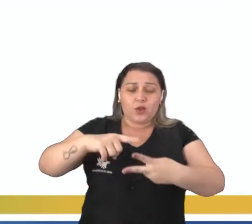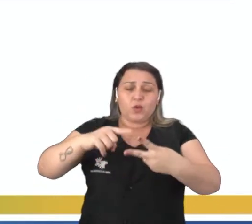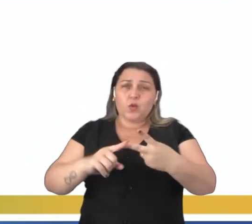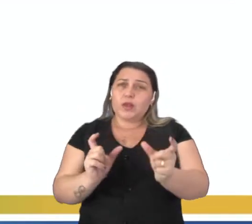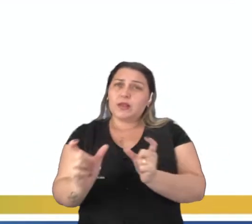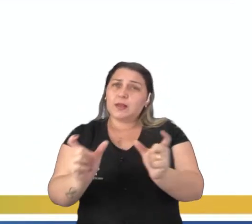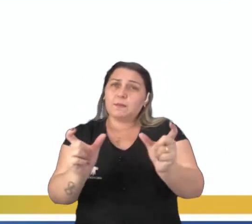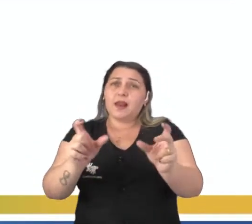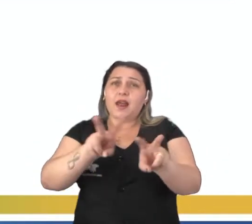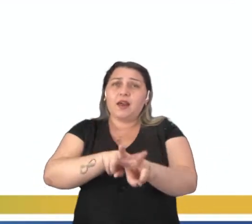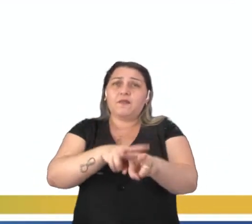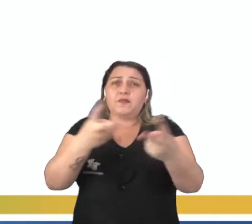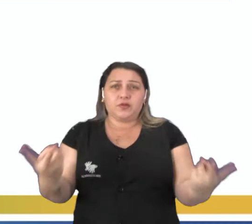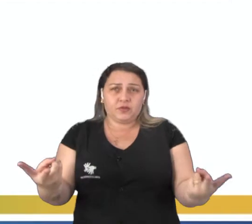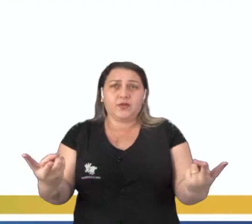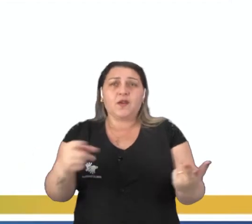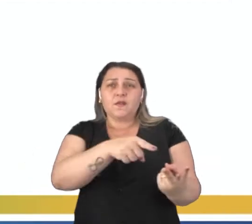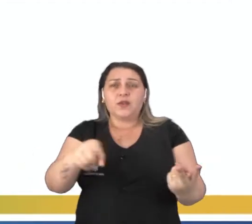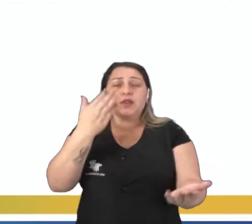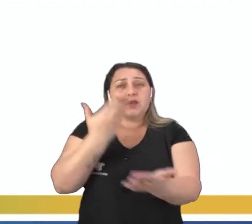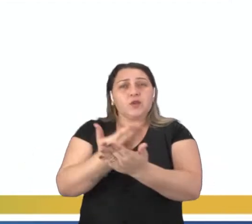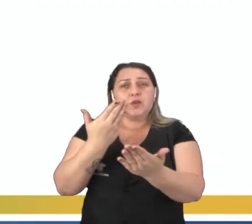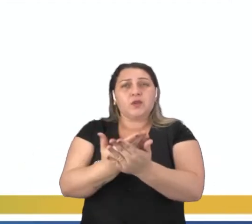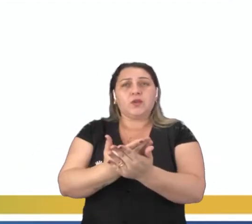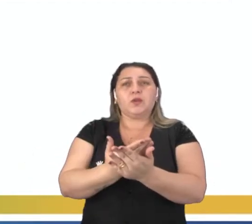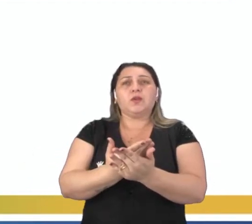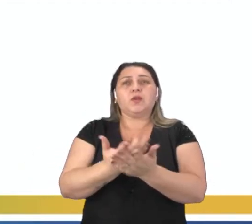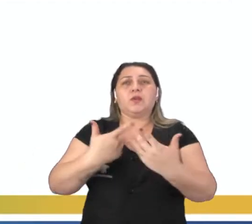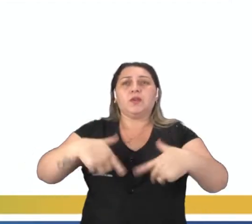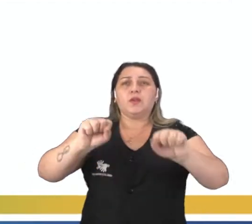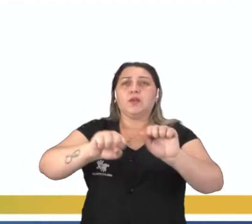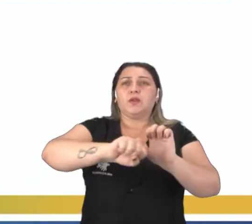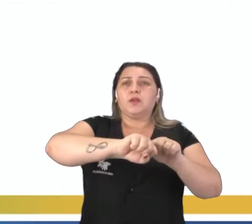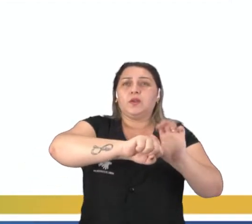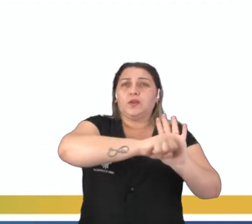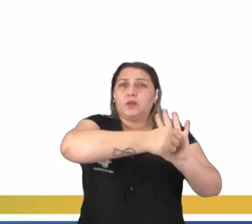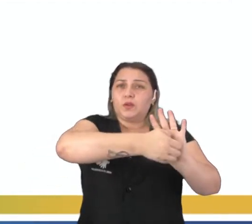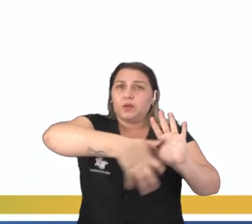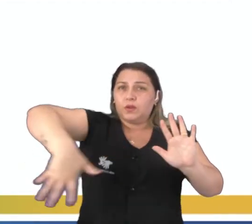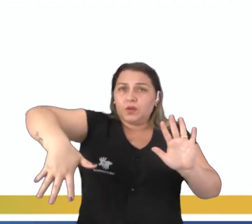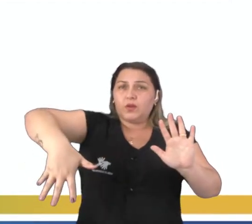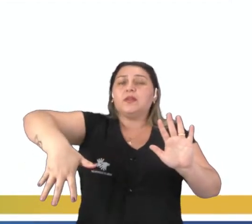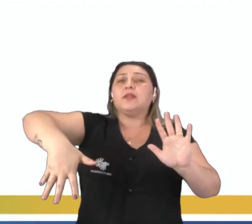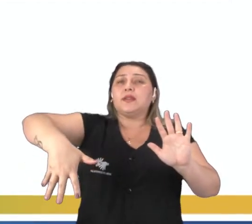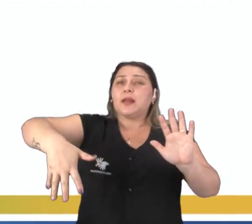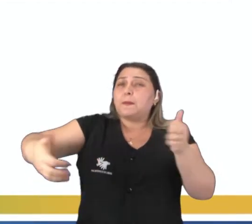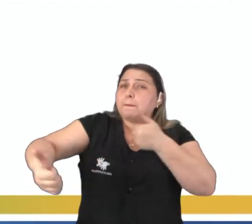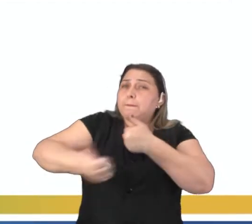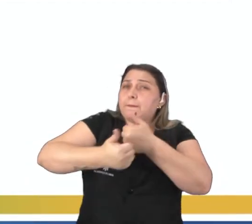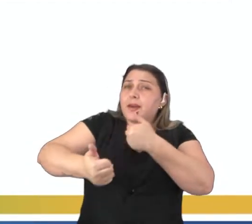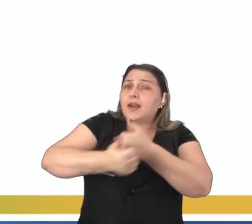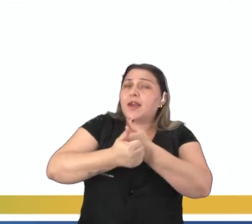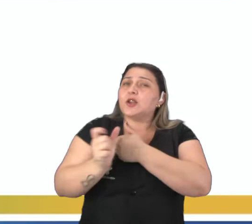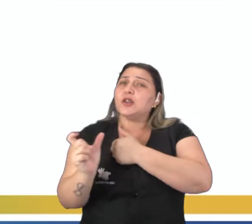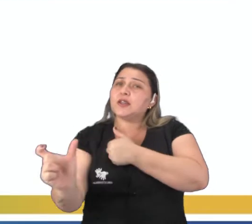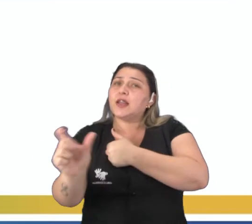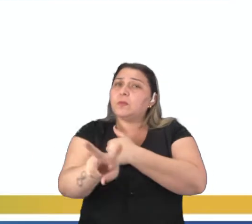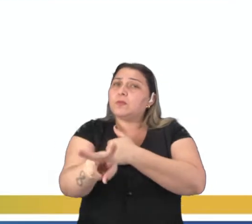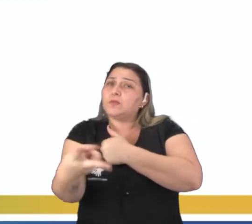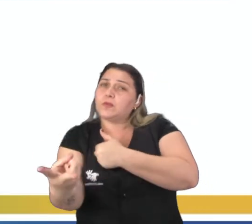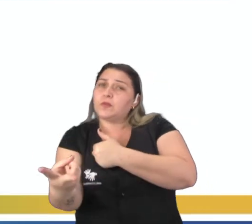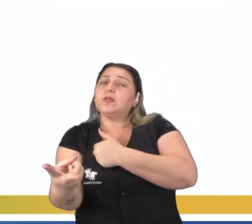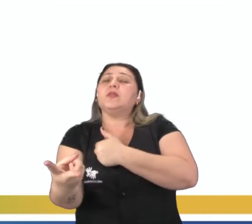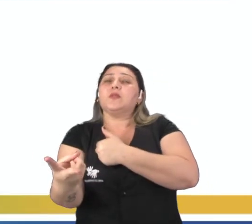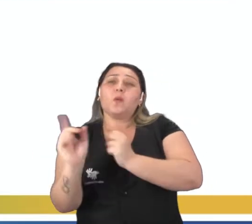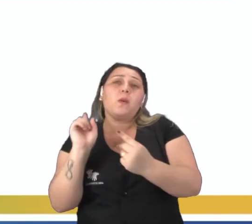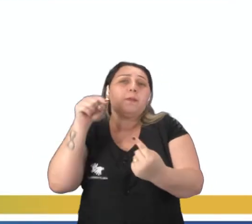palavras opostas. Vocês estudaram as figuras de linguagem. A antítese consiste na aproximação de termos opostos,